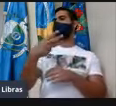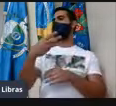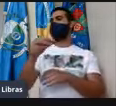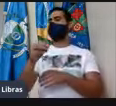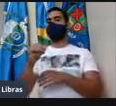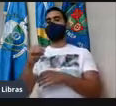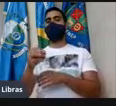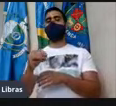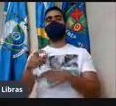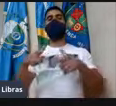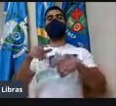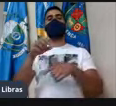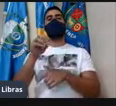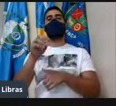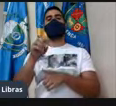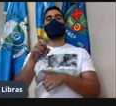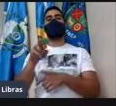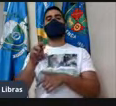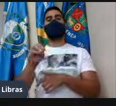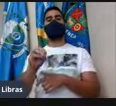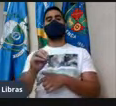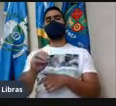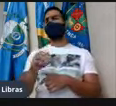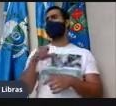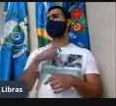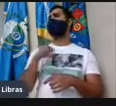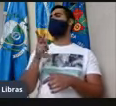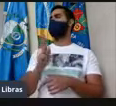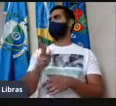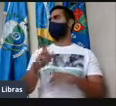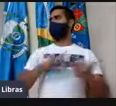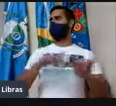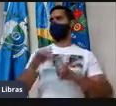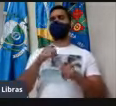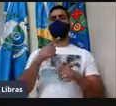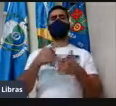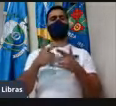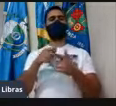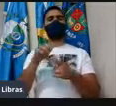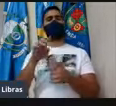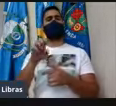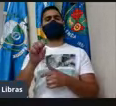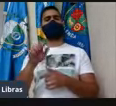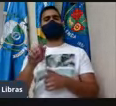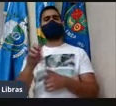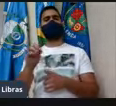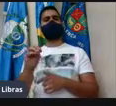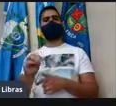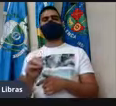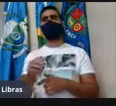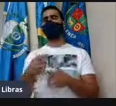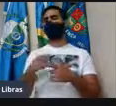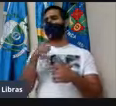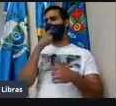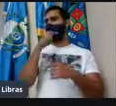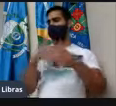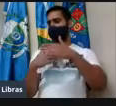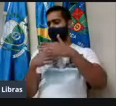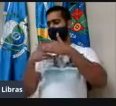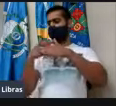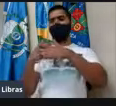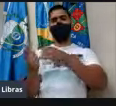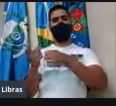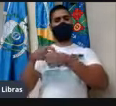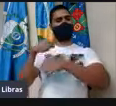Osório. Referida localidade está sofrendo constantemente com a questão do esgoto, pois diversas ocasiões entope e o esgoto volta para a